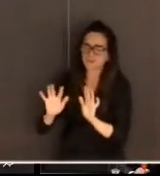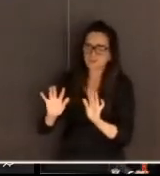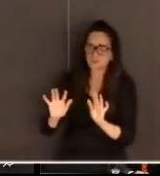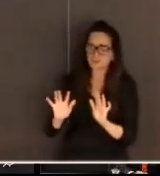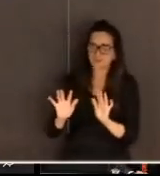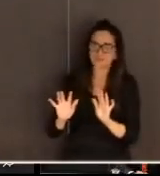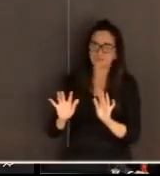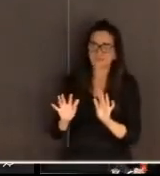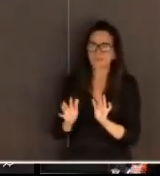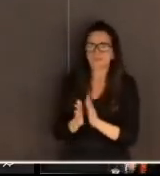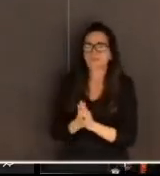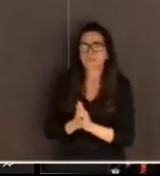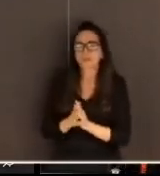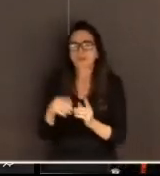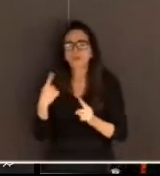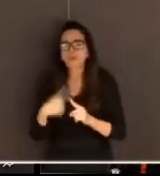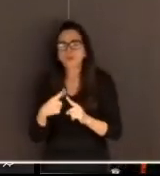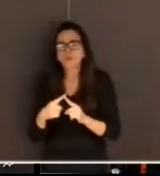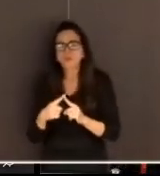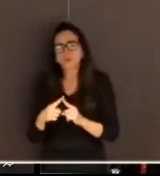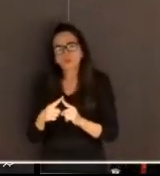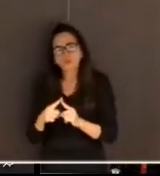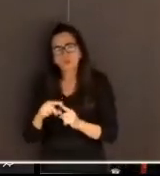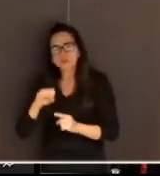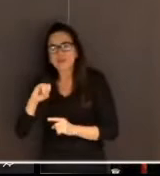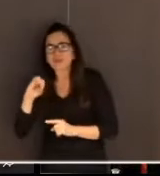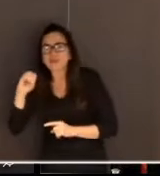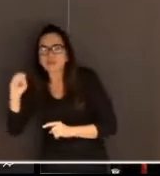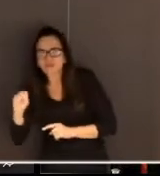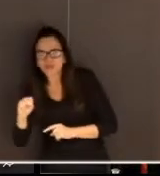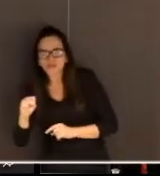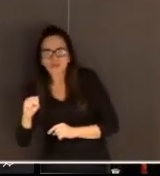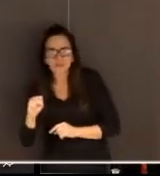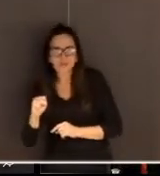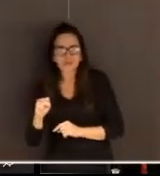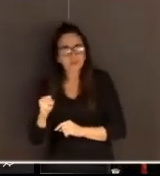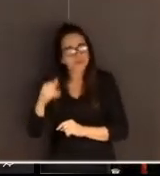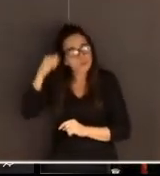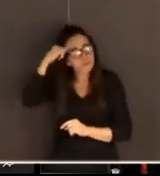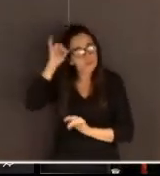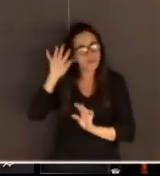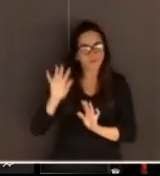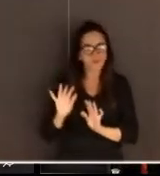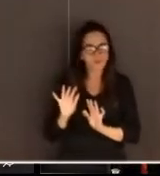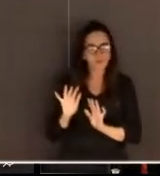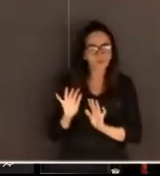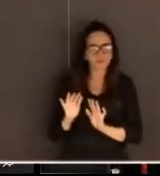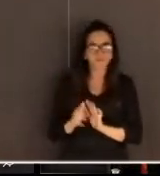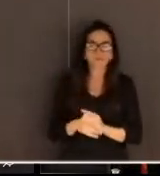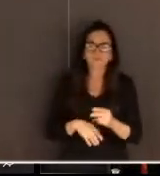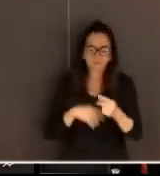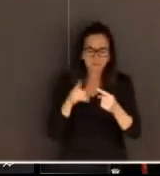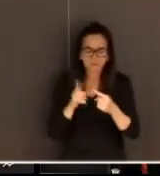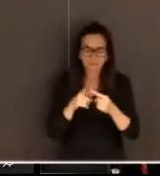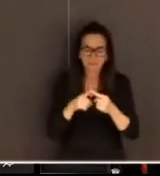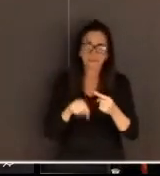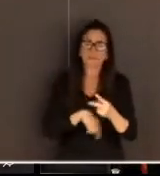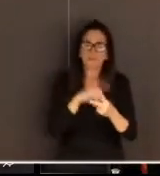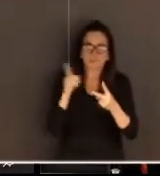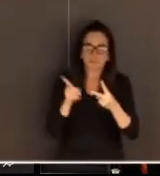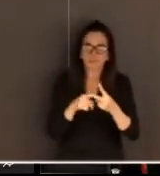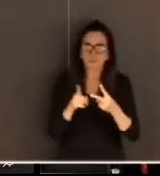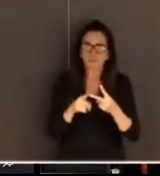julgamento irracional, porque é isto que o legislador quis evitar. Então, este é o primeiro ponto. Um outro